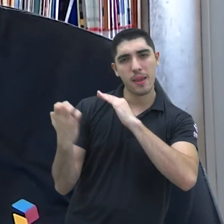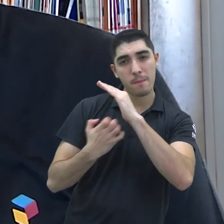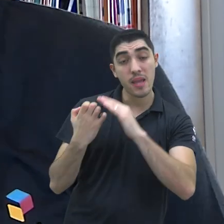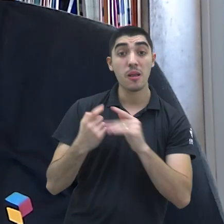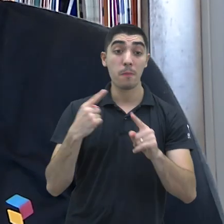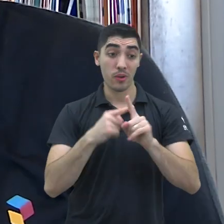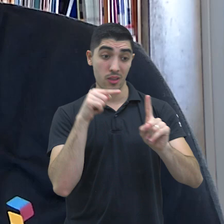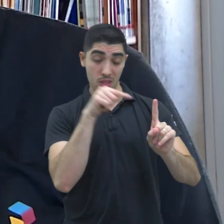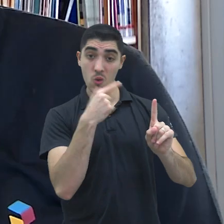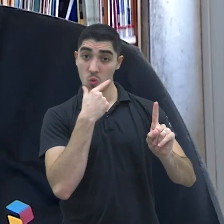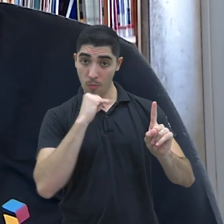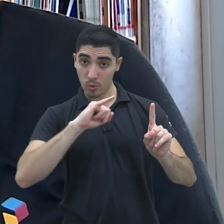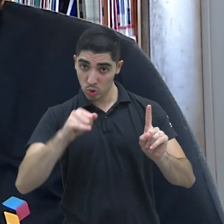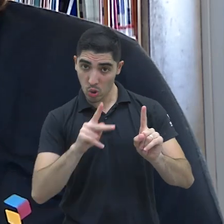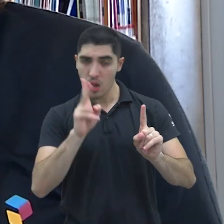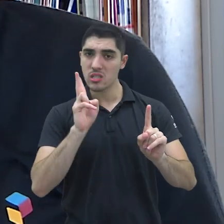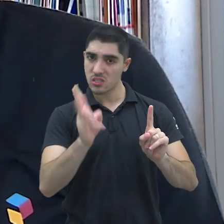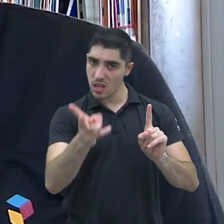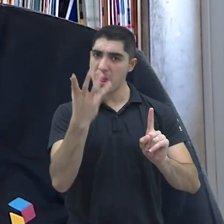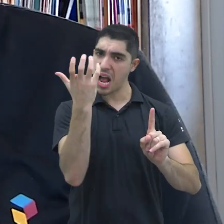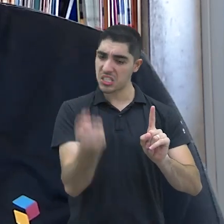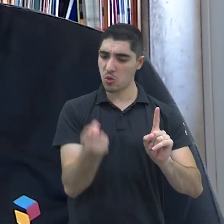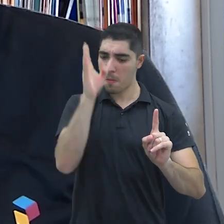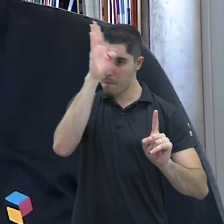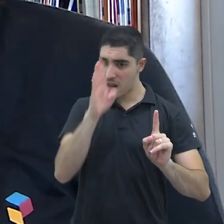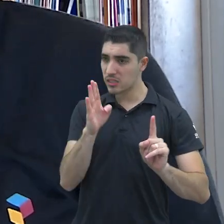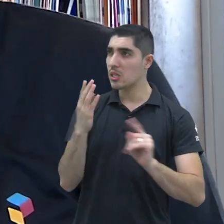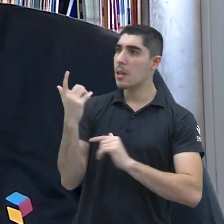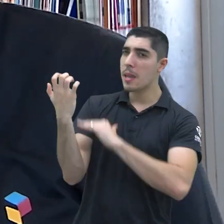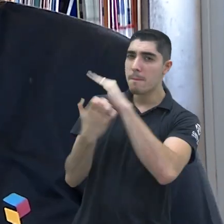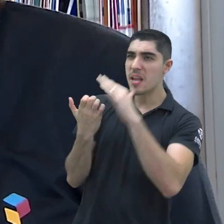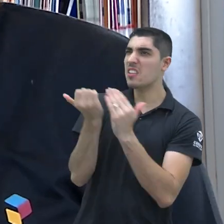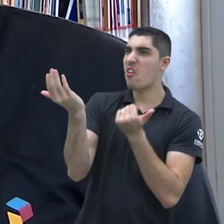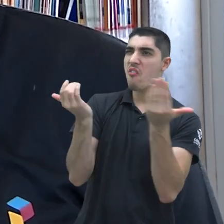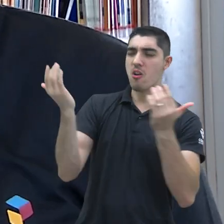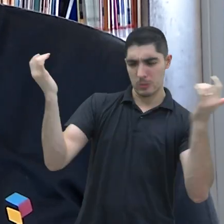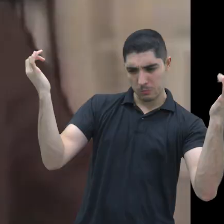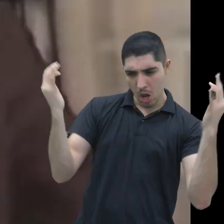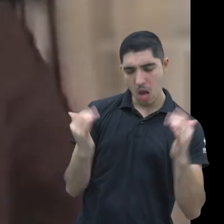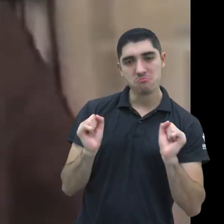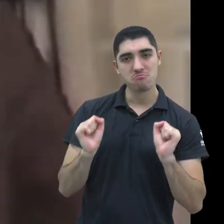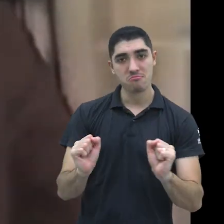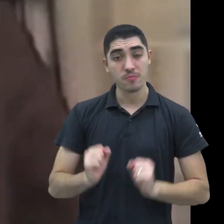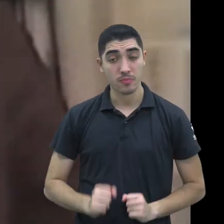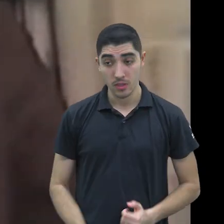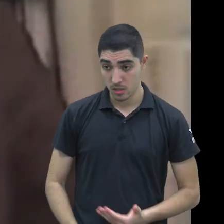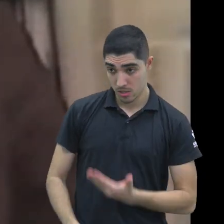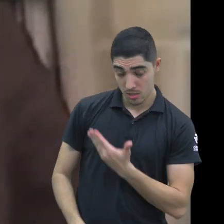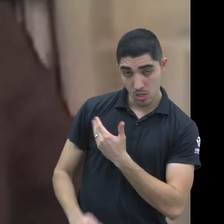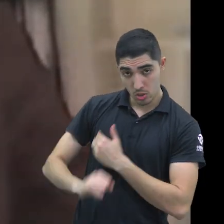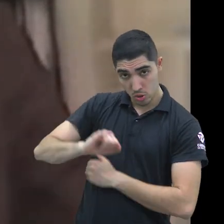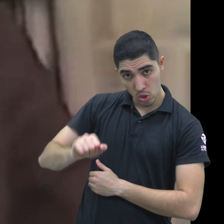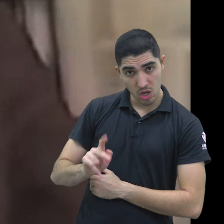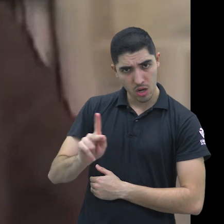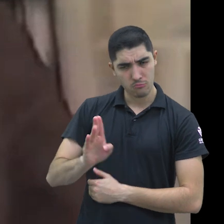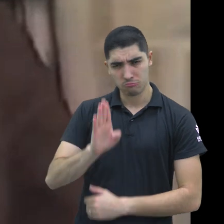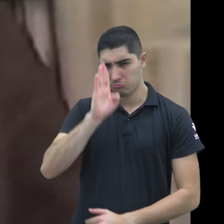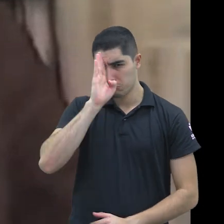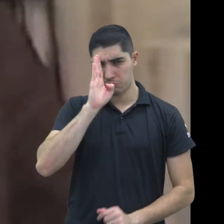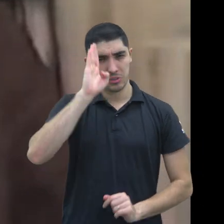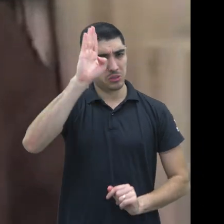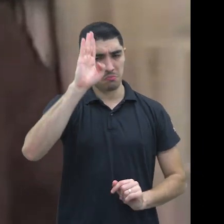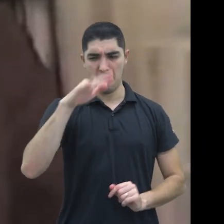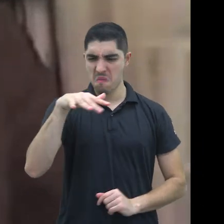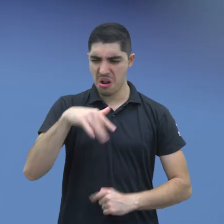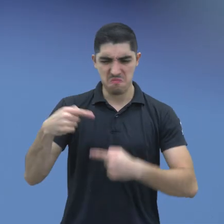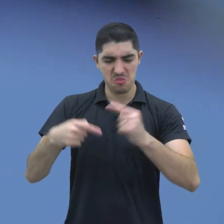famoso por isso, por abrir, né, o Brasil para esse mercado das multinacionais. JK se tornou um dos principais expoentes da